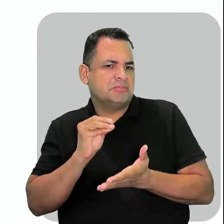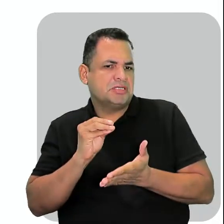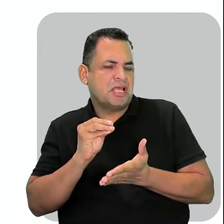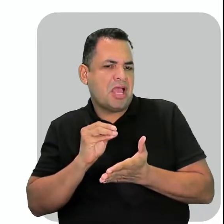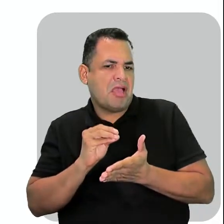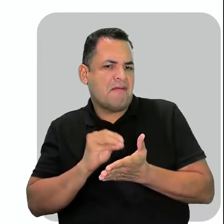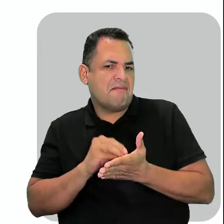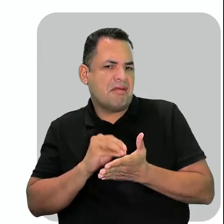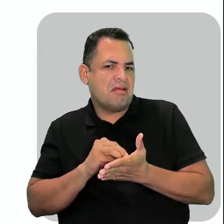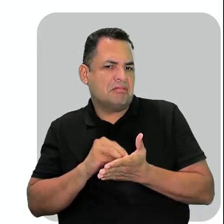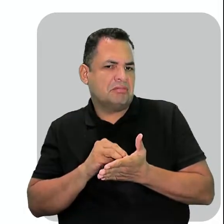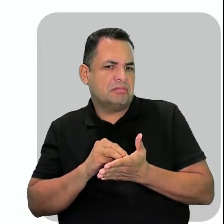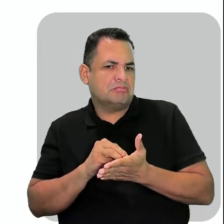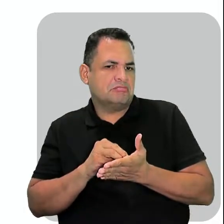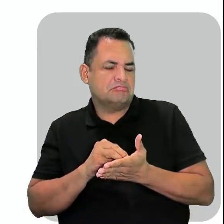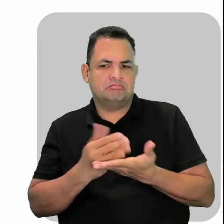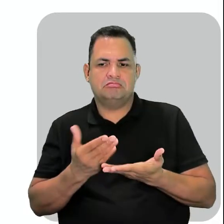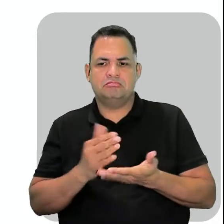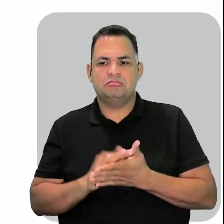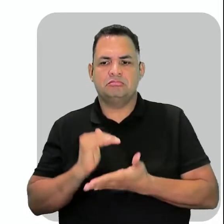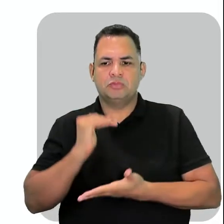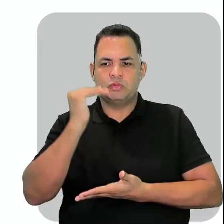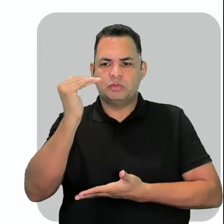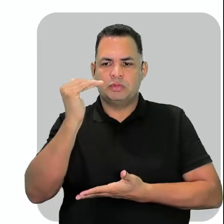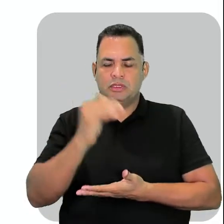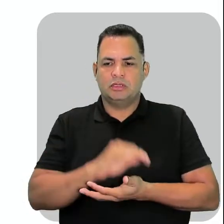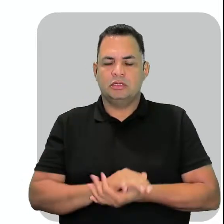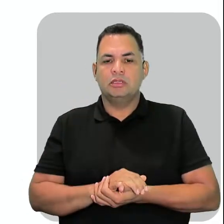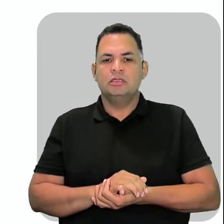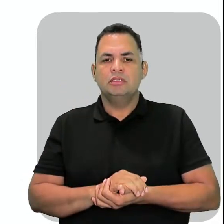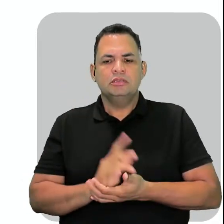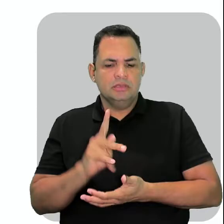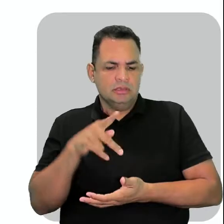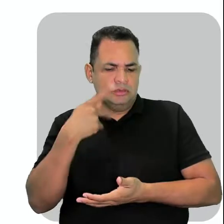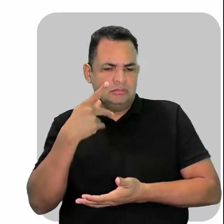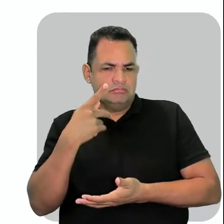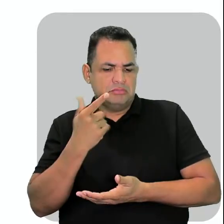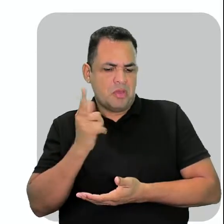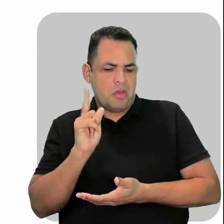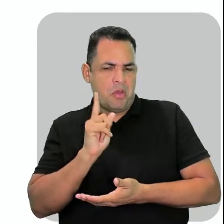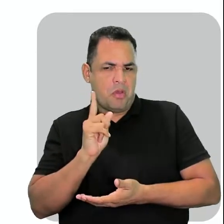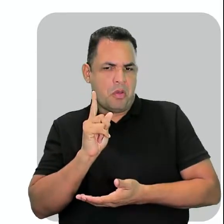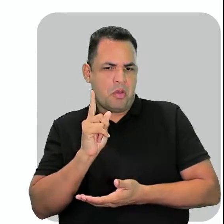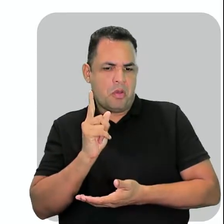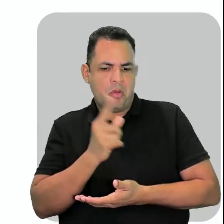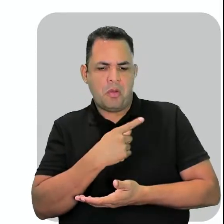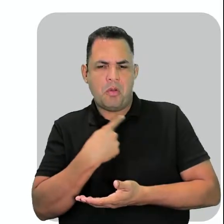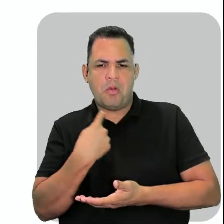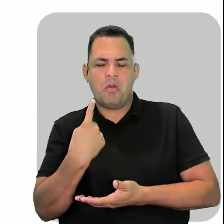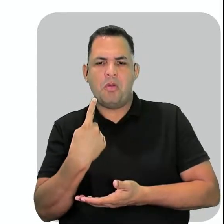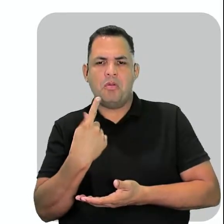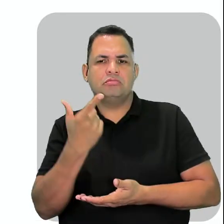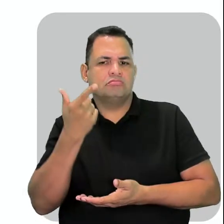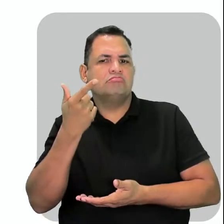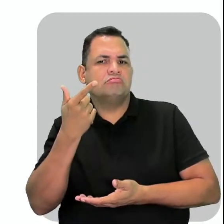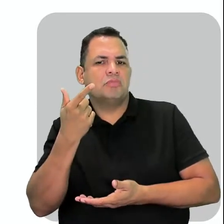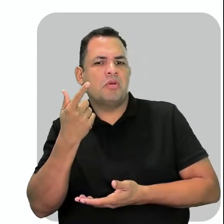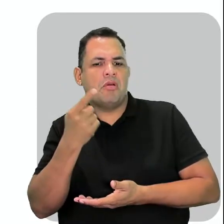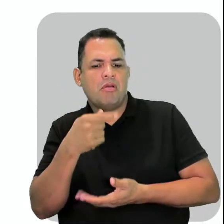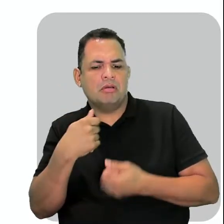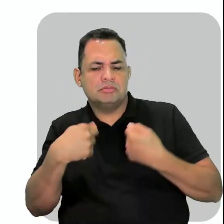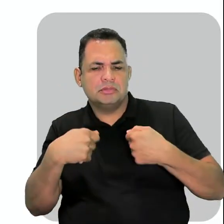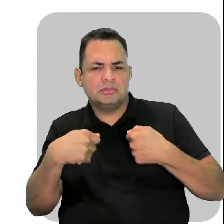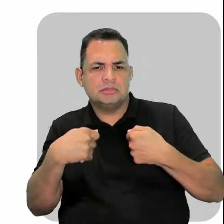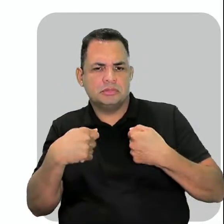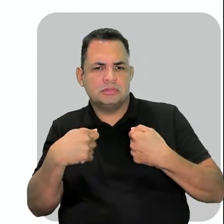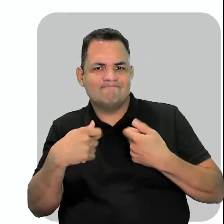carência. Ah, professora, então a senhora está dizendo que o nosso organismo ele não produz alguns aminoácidos, mas que a gente precisa